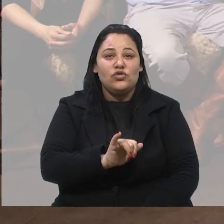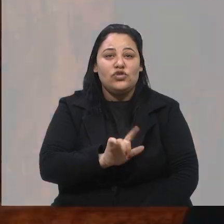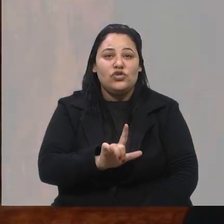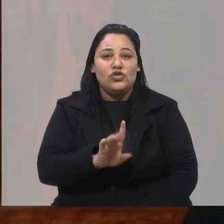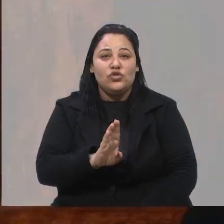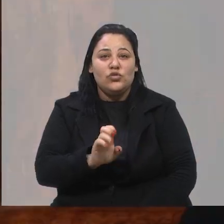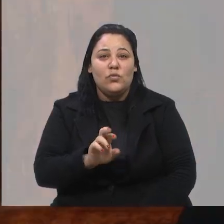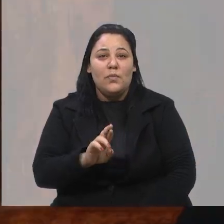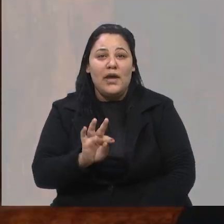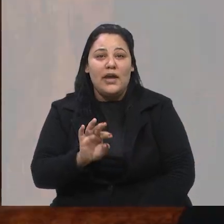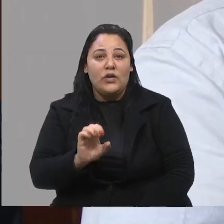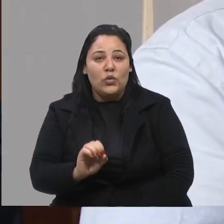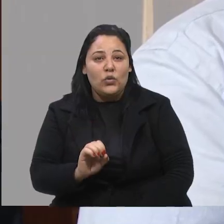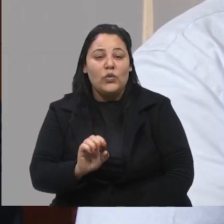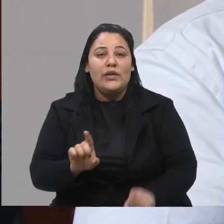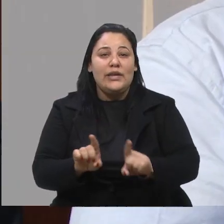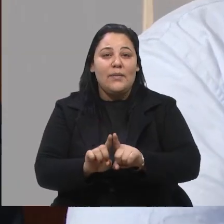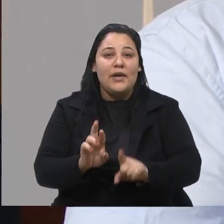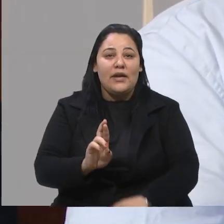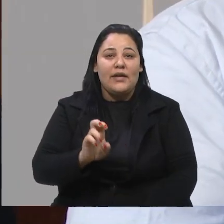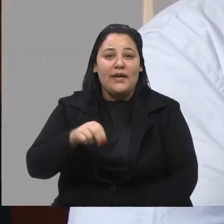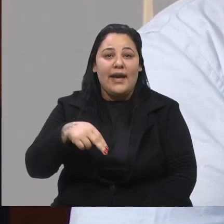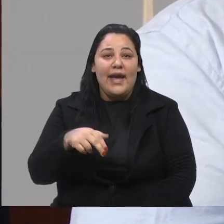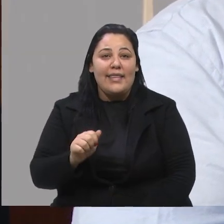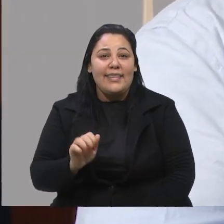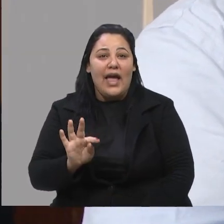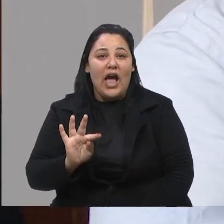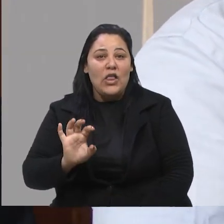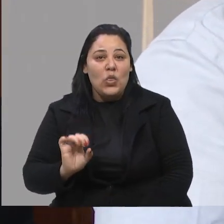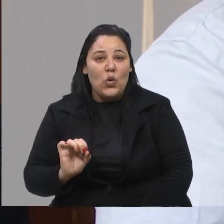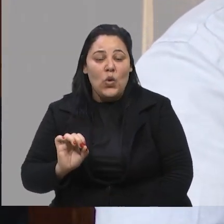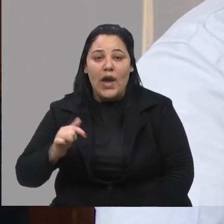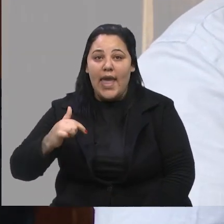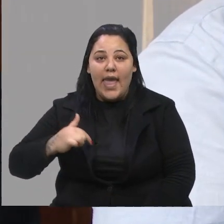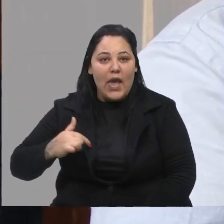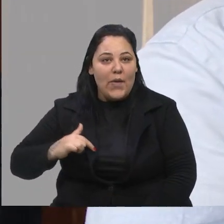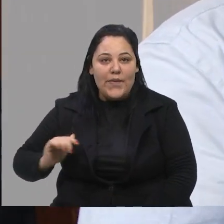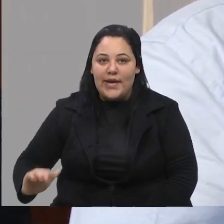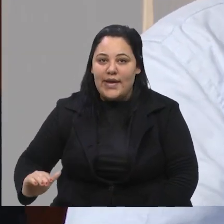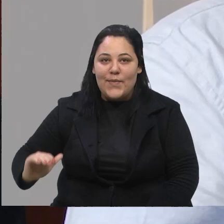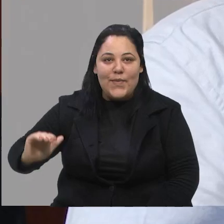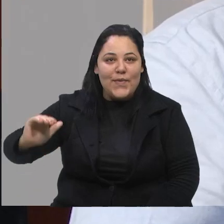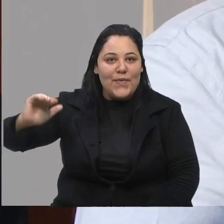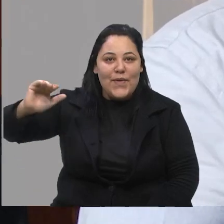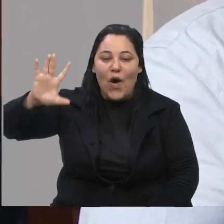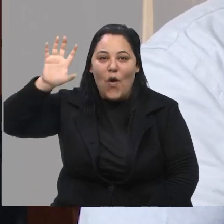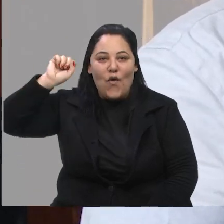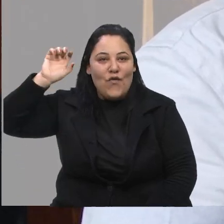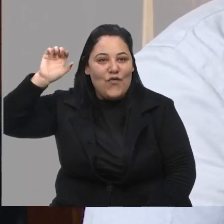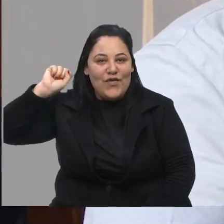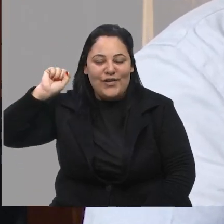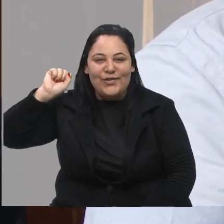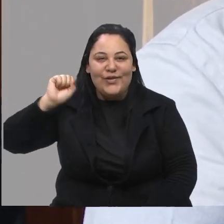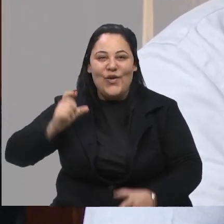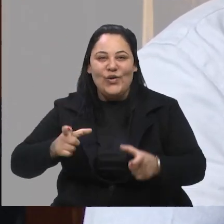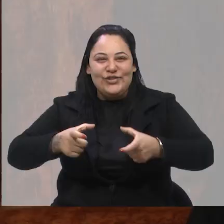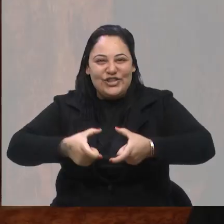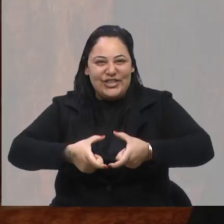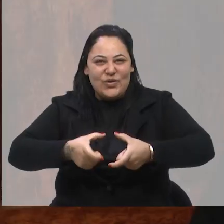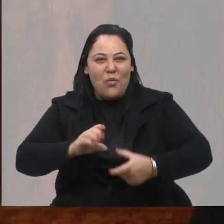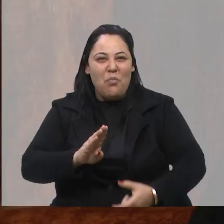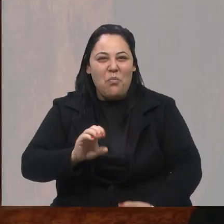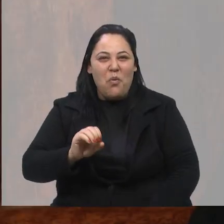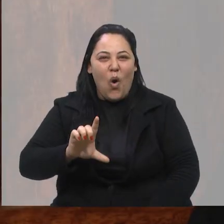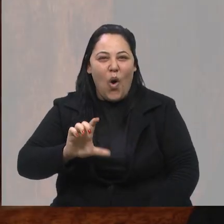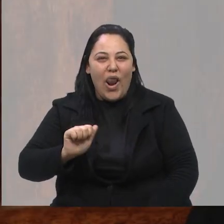e o Renato Borghetti, né? Então, assim, eu me criei escutando o disco bolachão, que a gente chama, né?